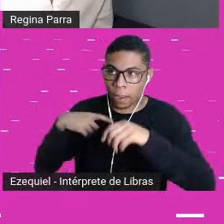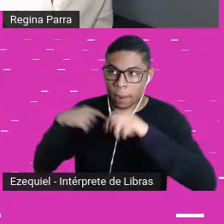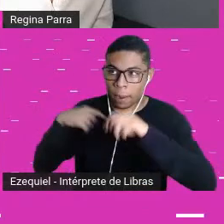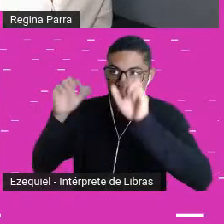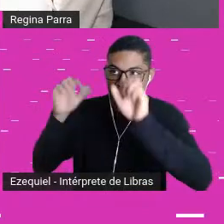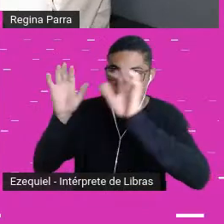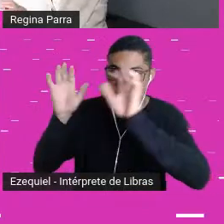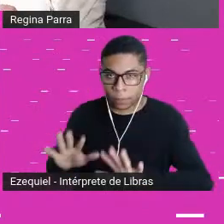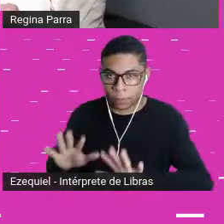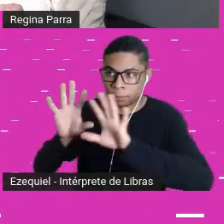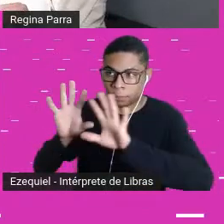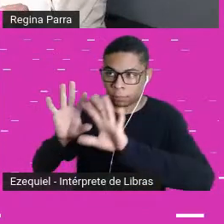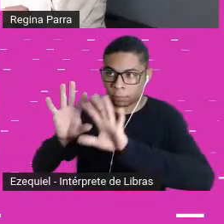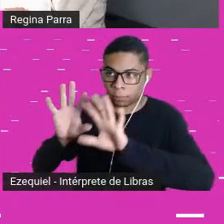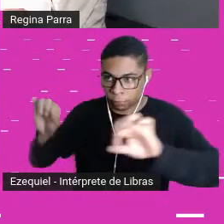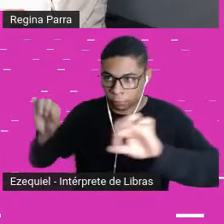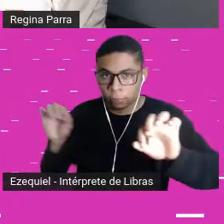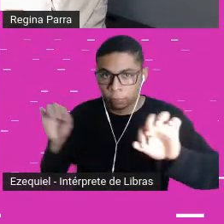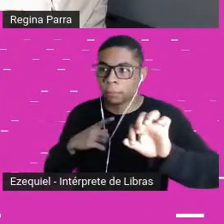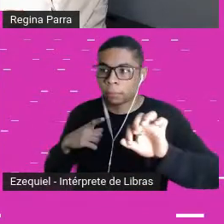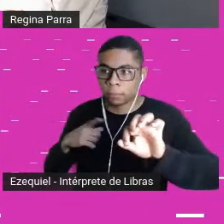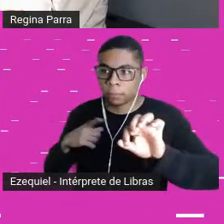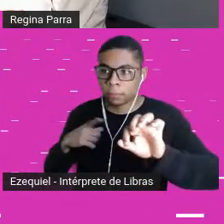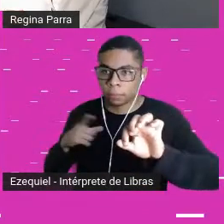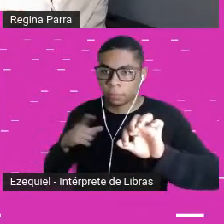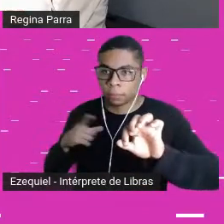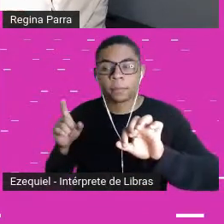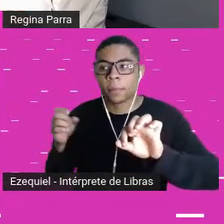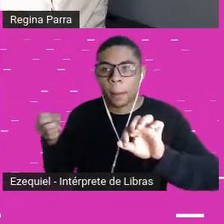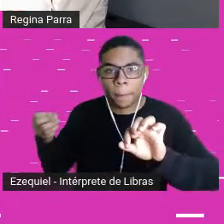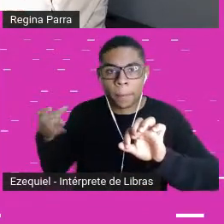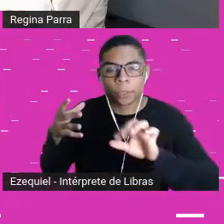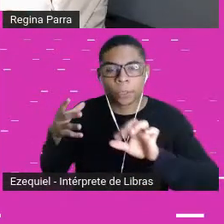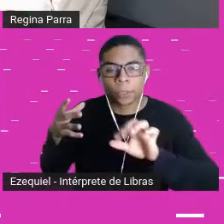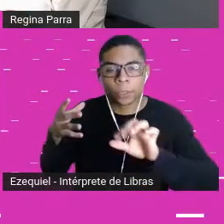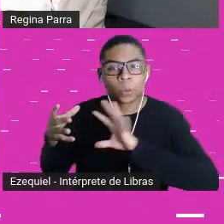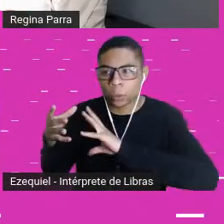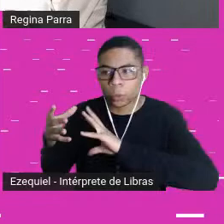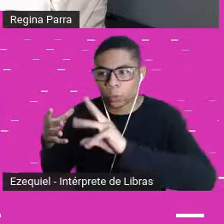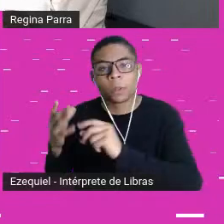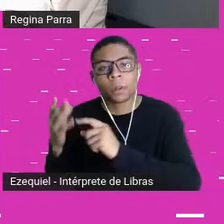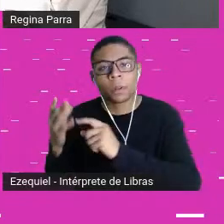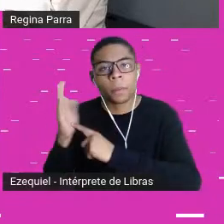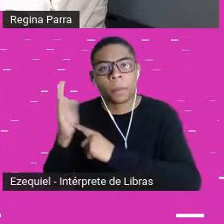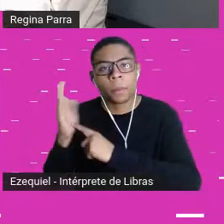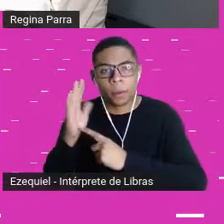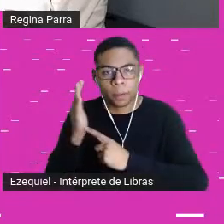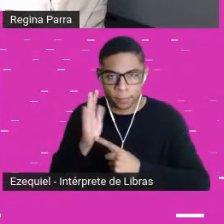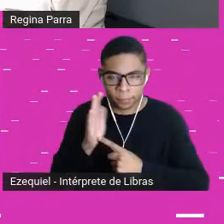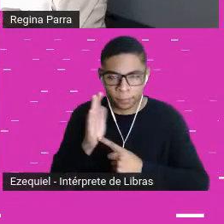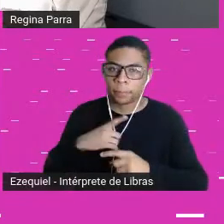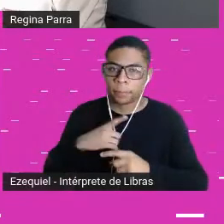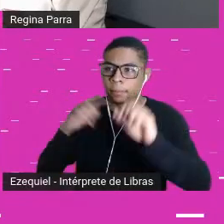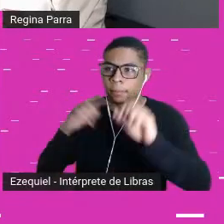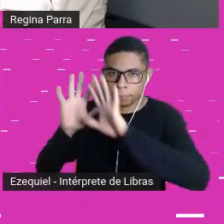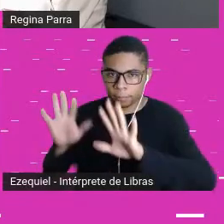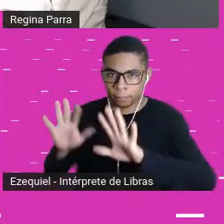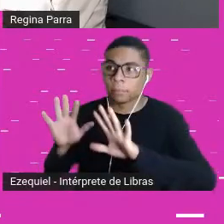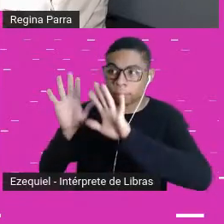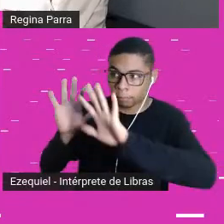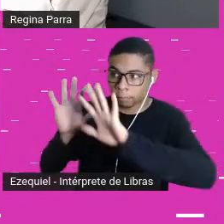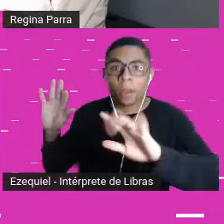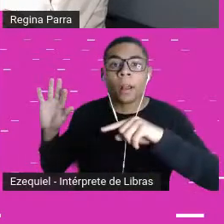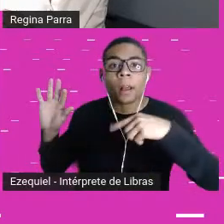ama, apareciam todas as entradas, e fechava e ficava aquele neutro todo preto com aquele chão de